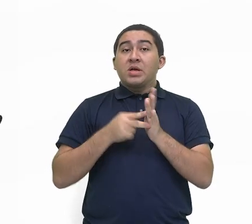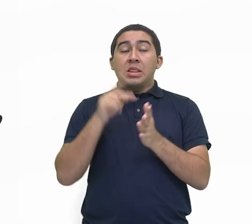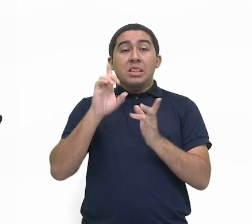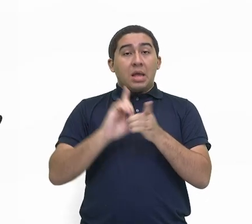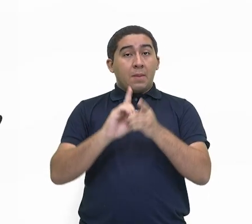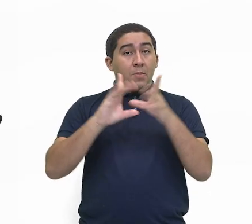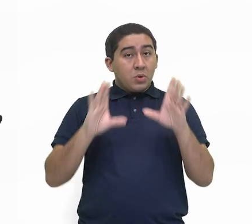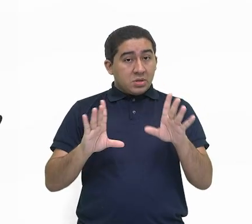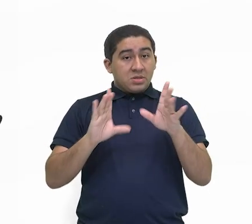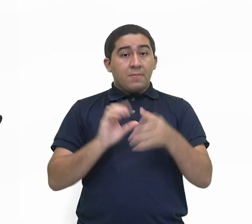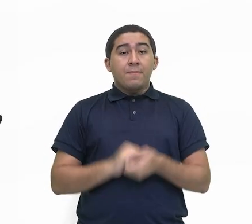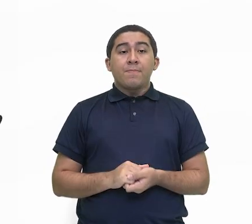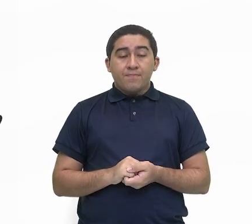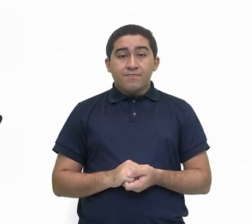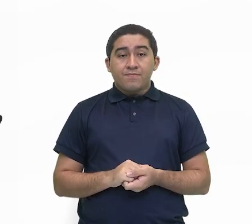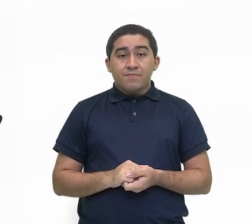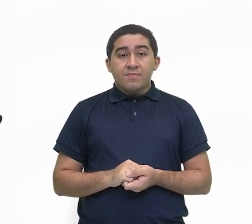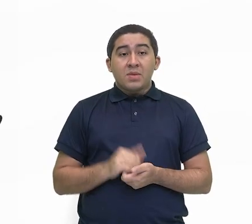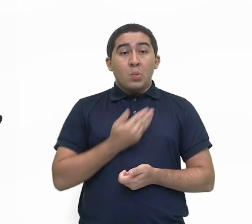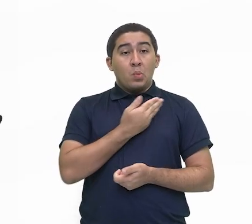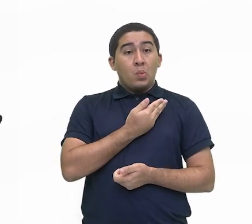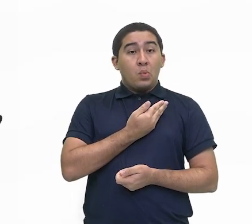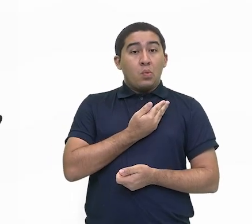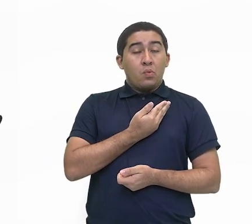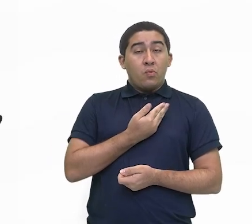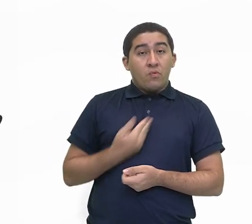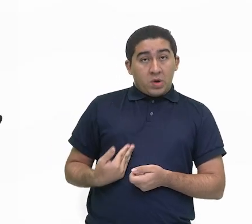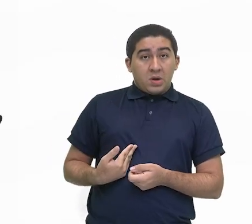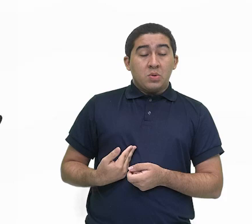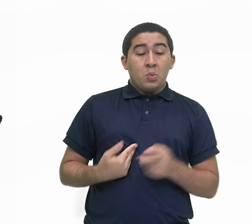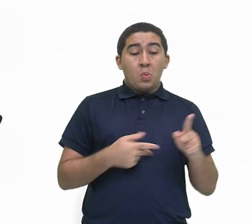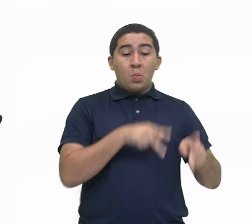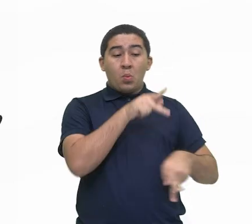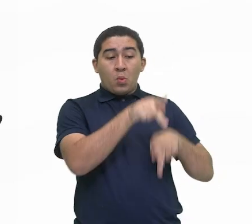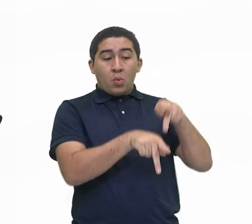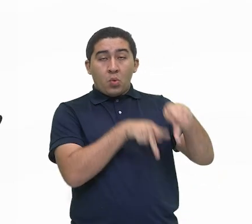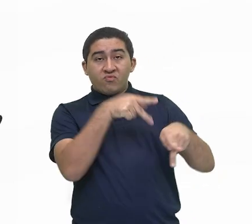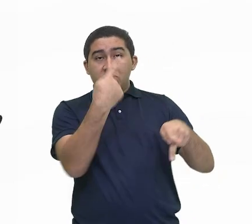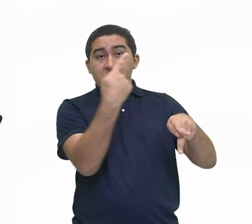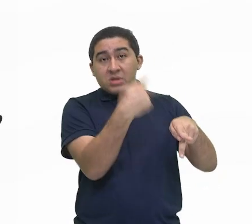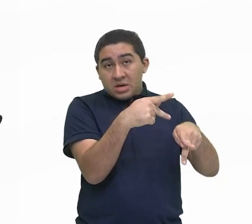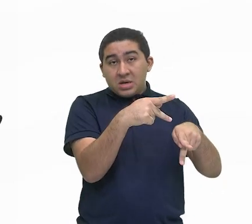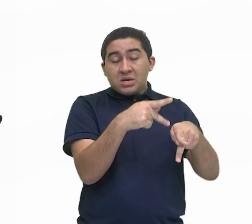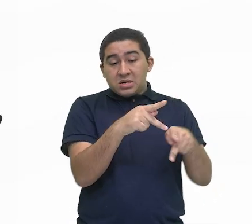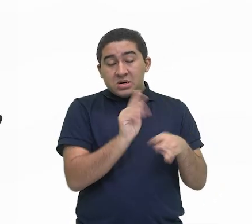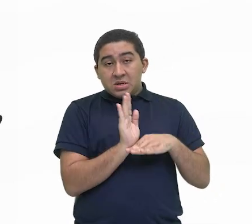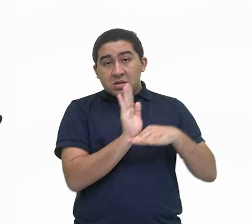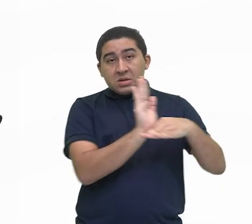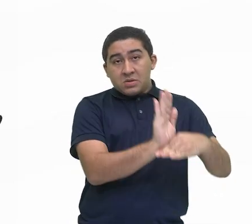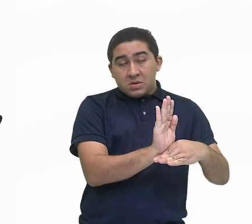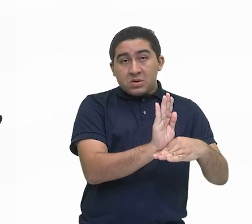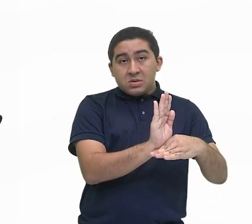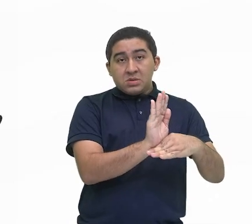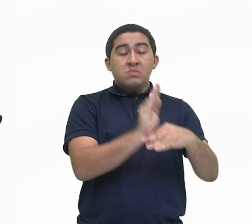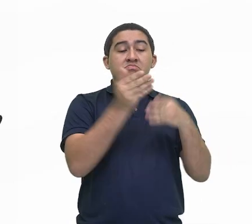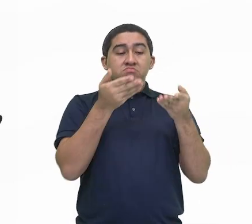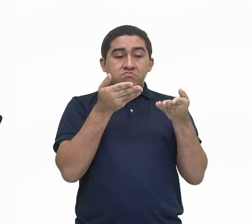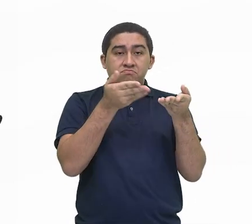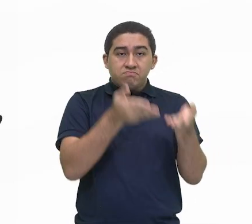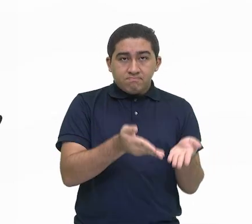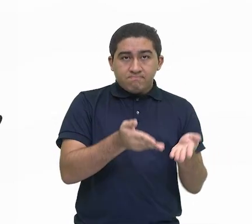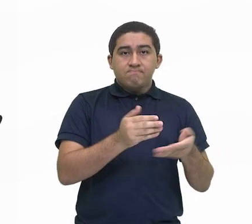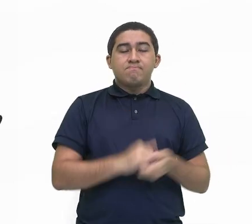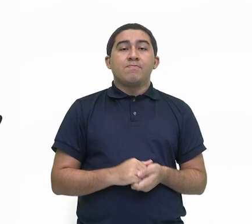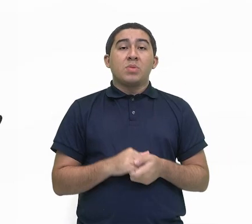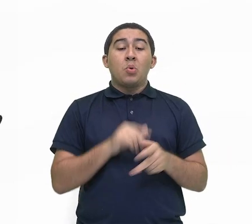democracia? É o governo do povo, pelo povo e para o povo. Vocês estão vendo